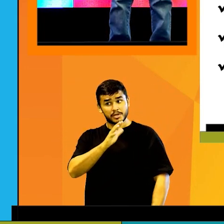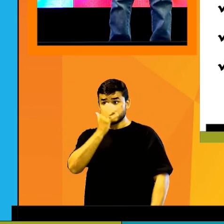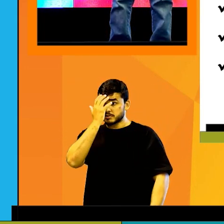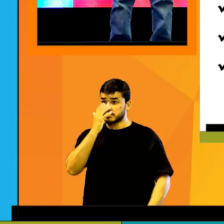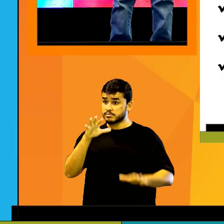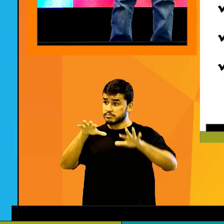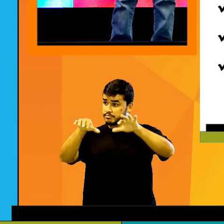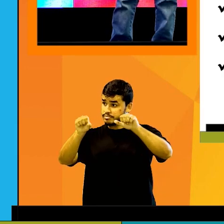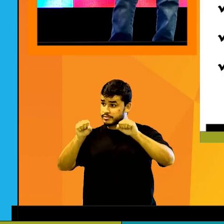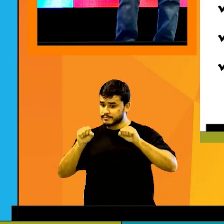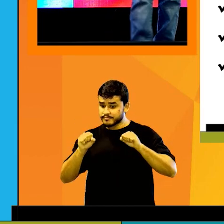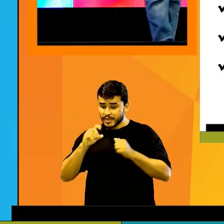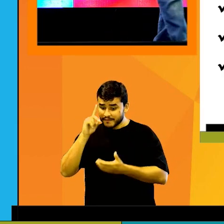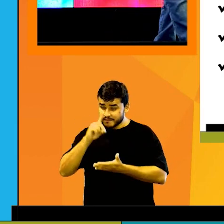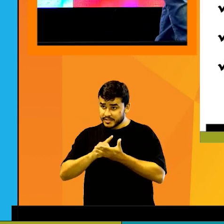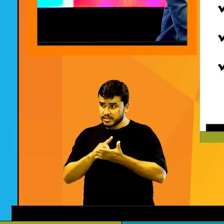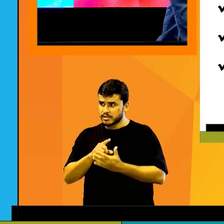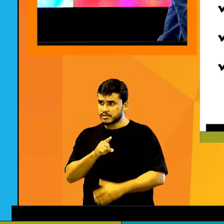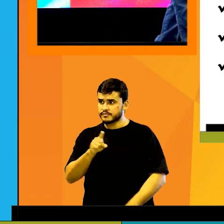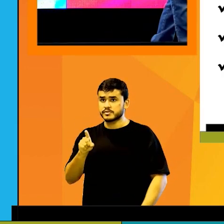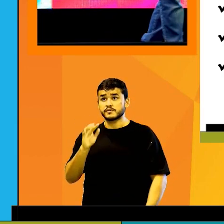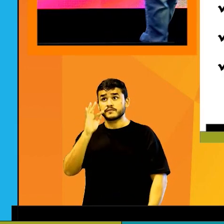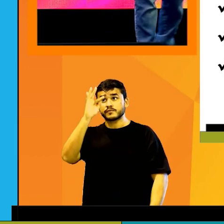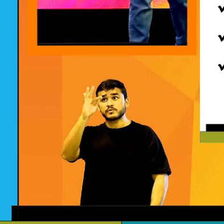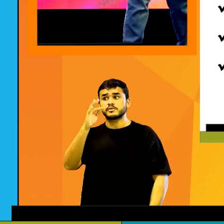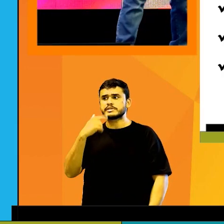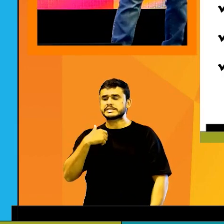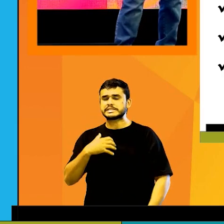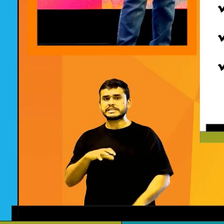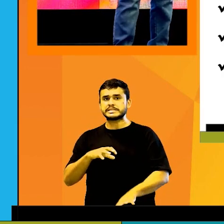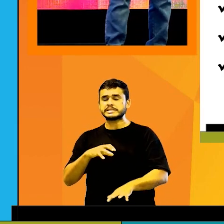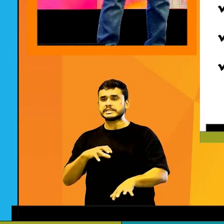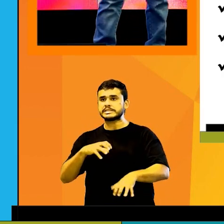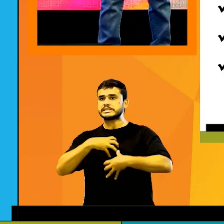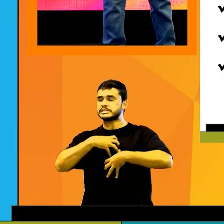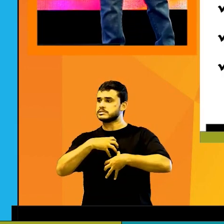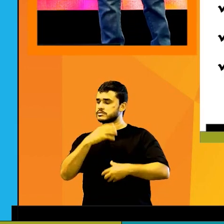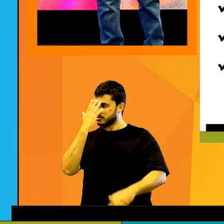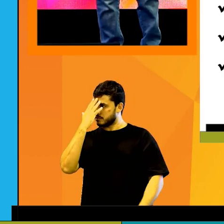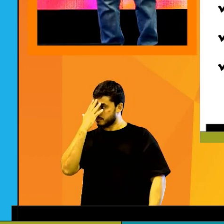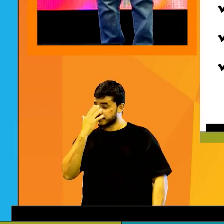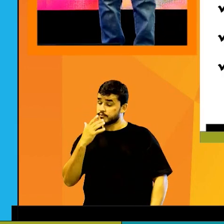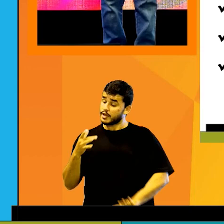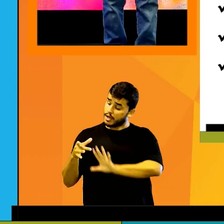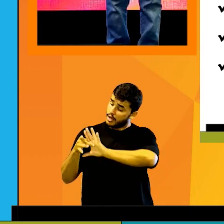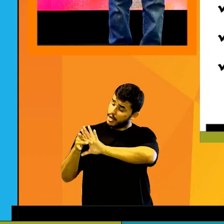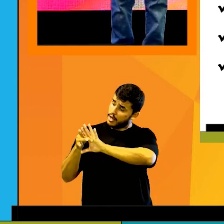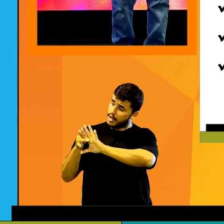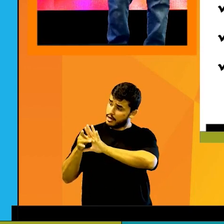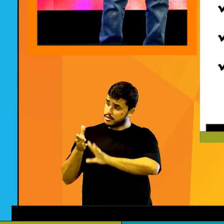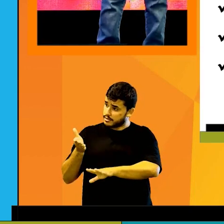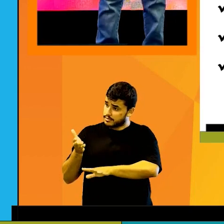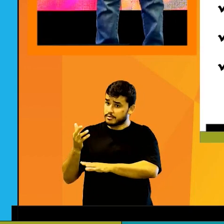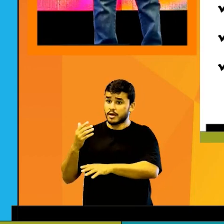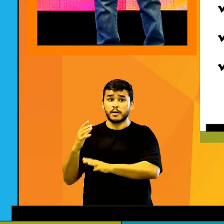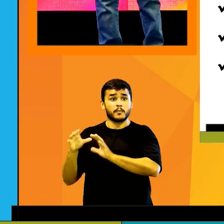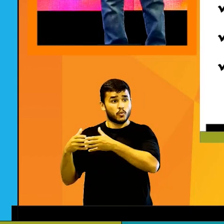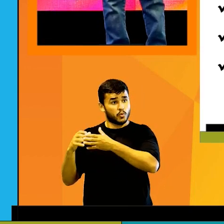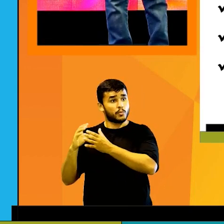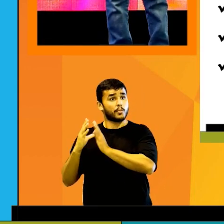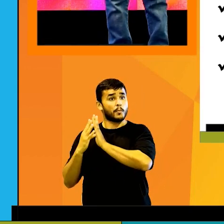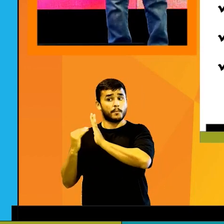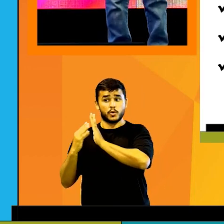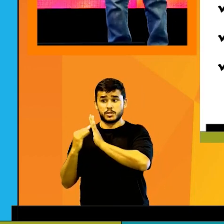sempre vem. Então o realismo trouxe a conta. O realismo trouxe a conta. Porque surgiu uma